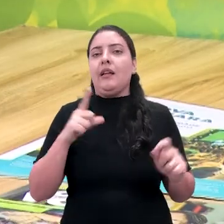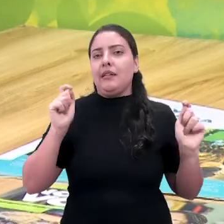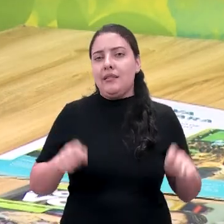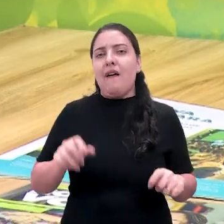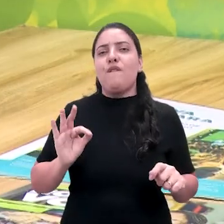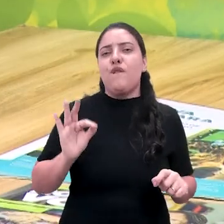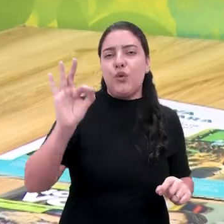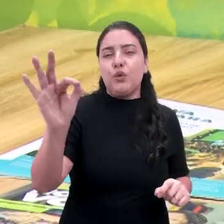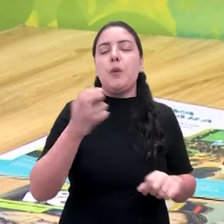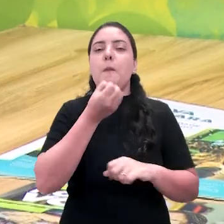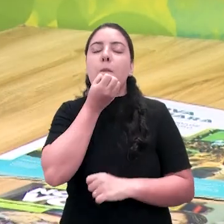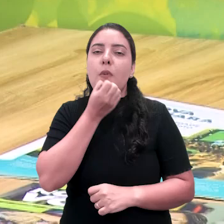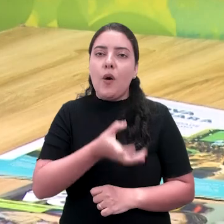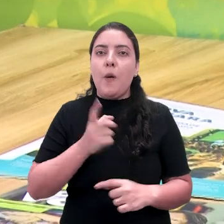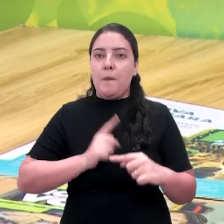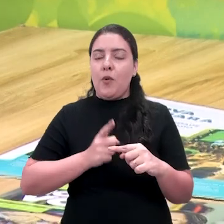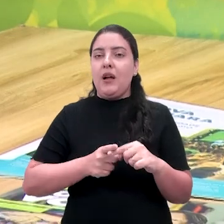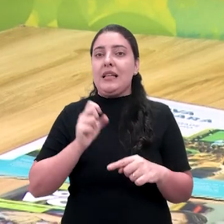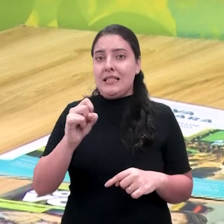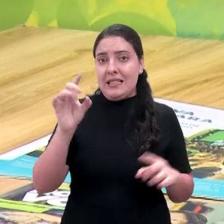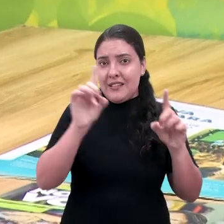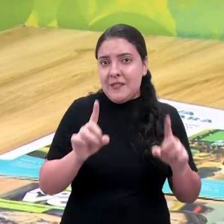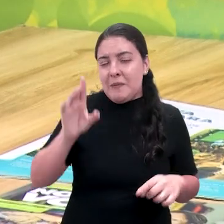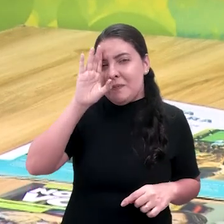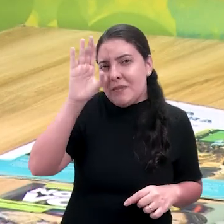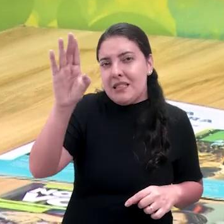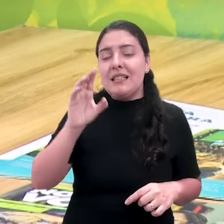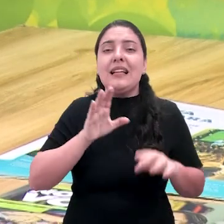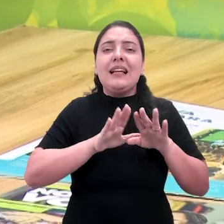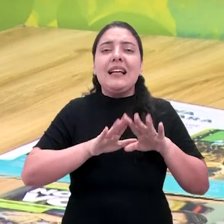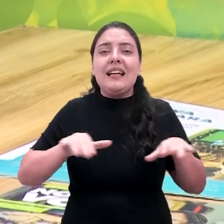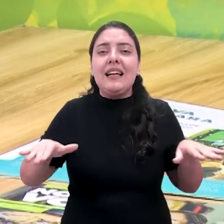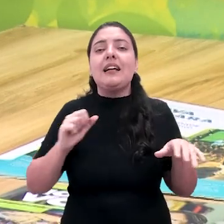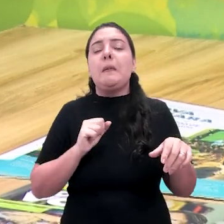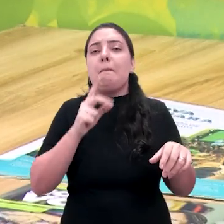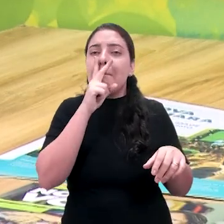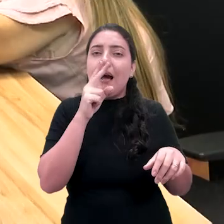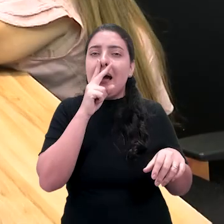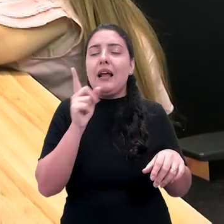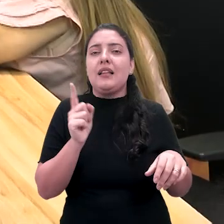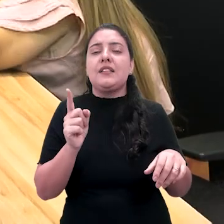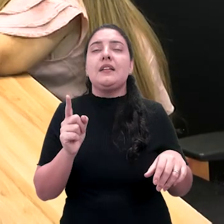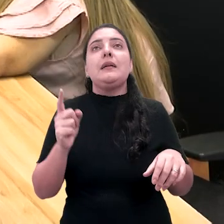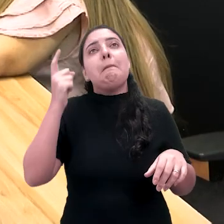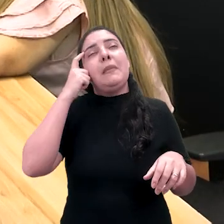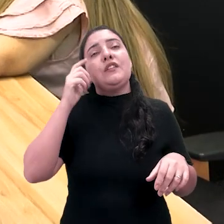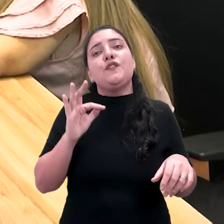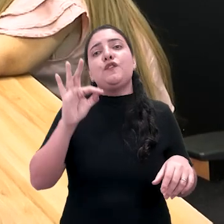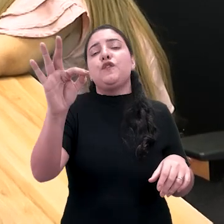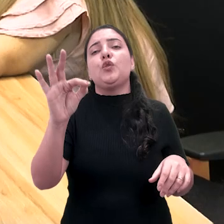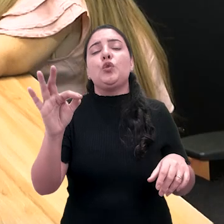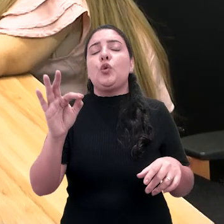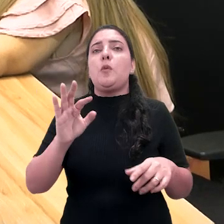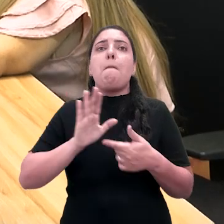futuro, né? Porque quando a gente tem uma deficiência, principalmente eu acho que quando é criança, parece que não tem perspectiva, ninguém te